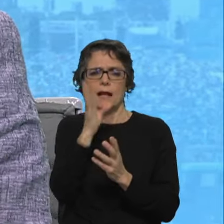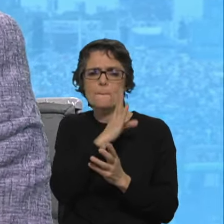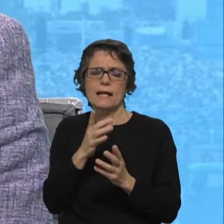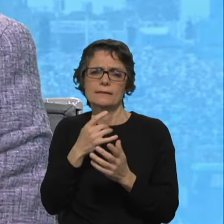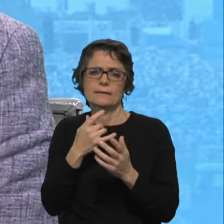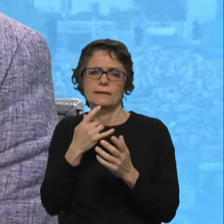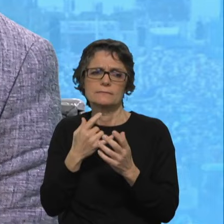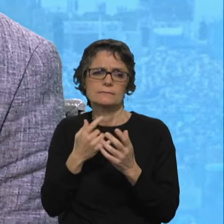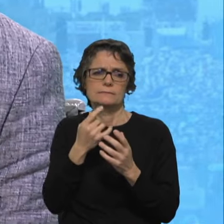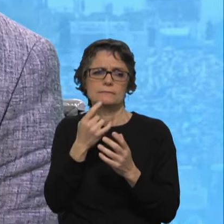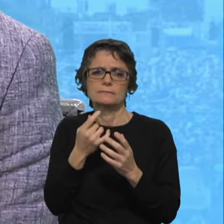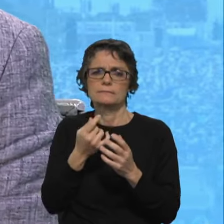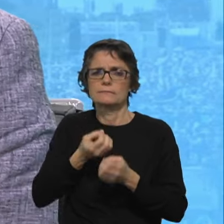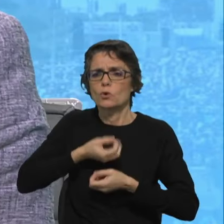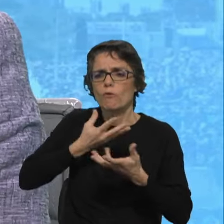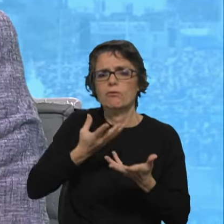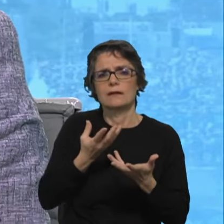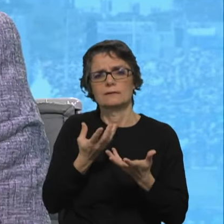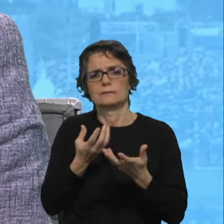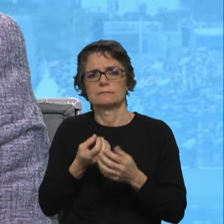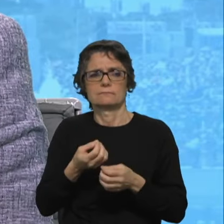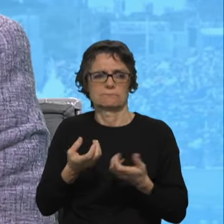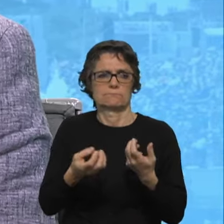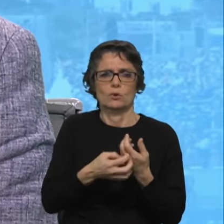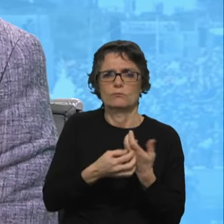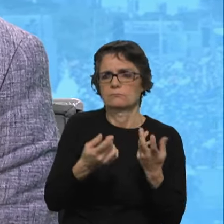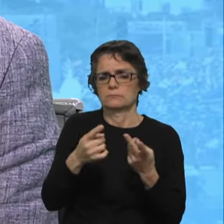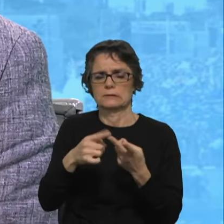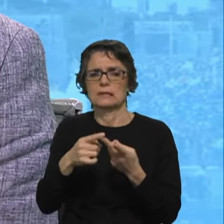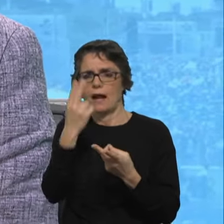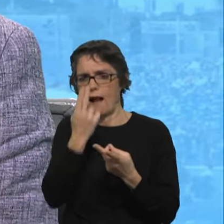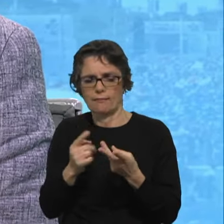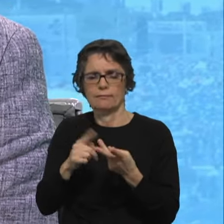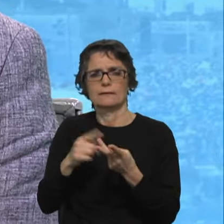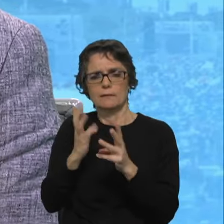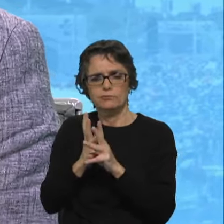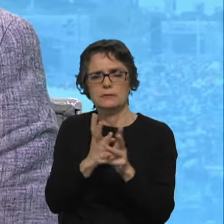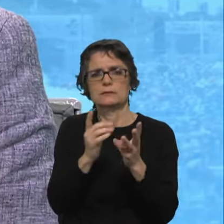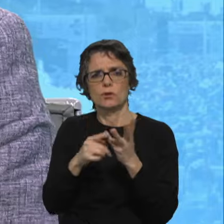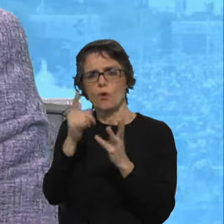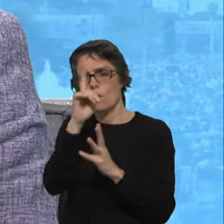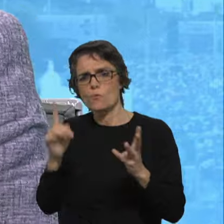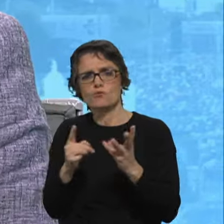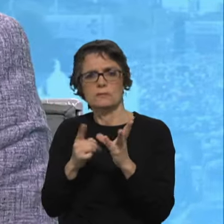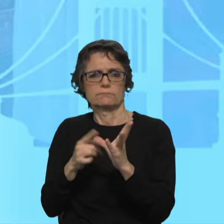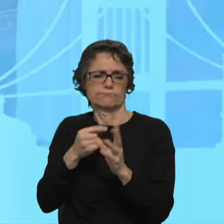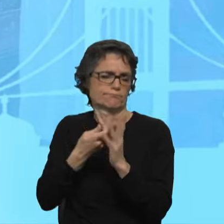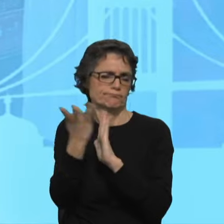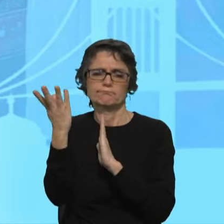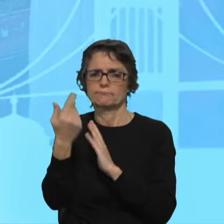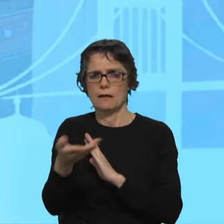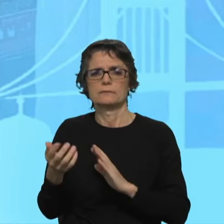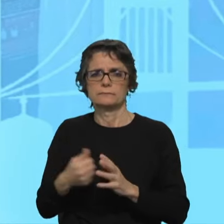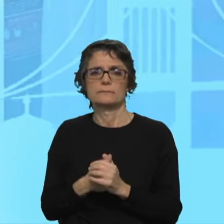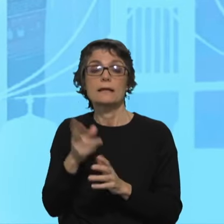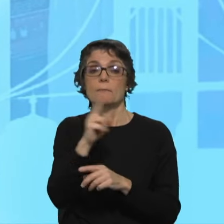históricas, desde as tradições religiosas, à gastronomia, desde a arte como a música até à envolvência